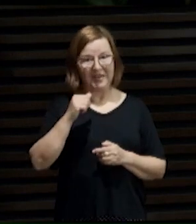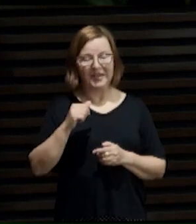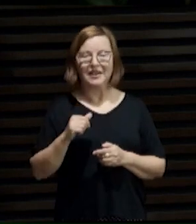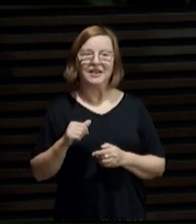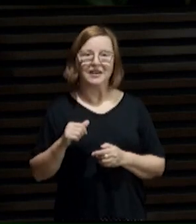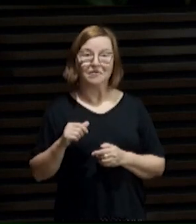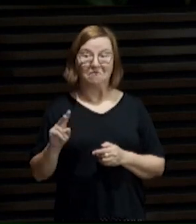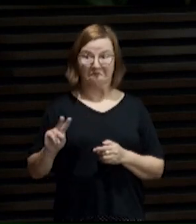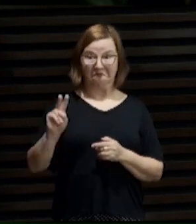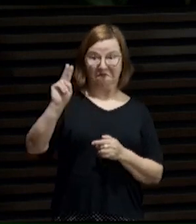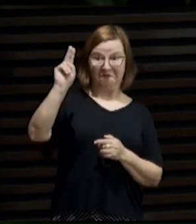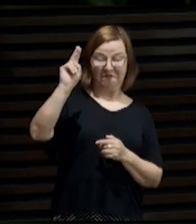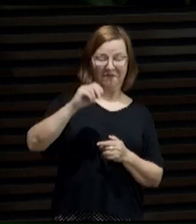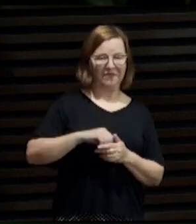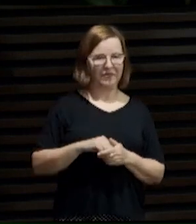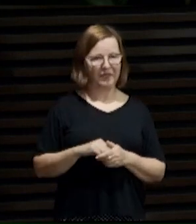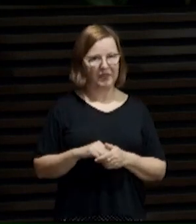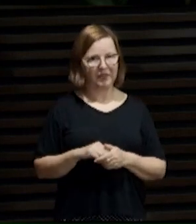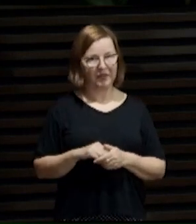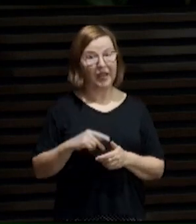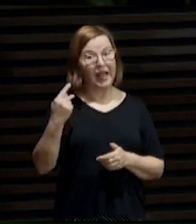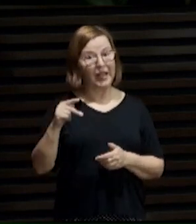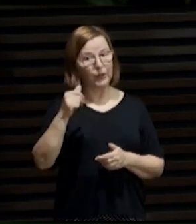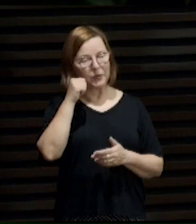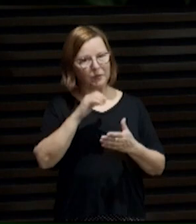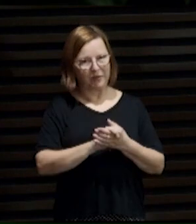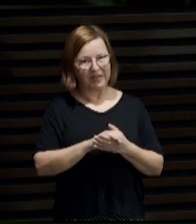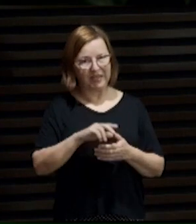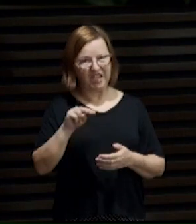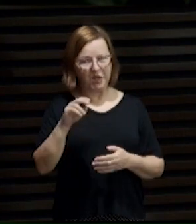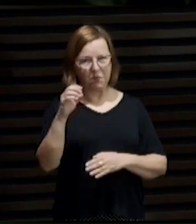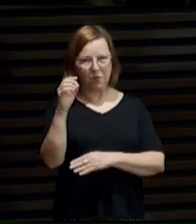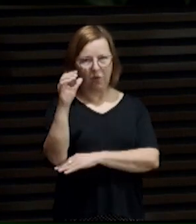Então, homens, a tua esposa é como uma videira.